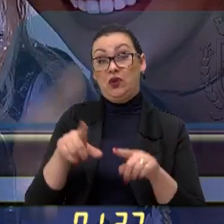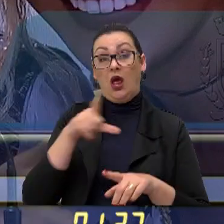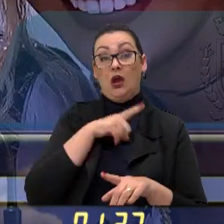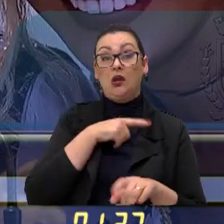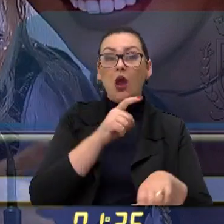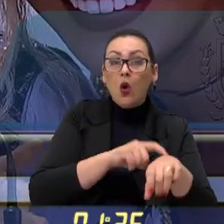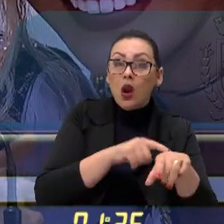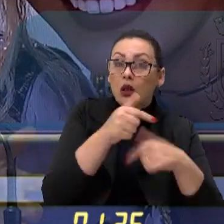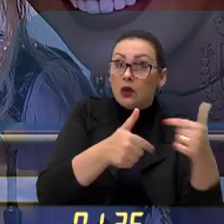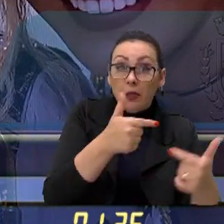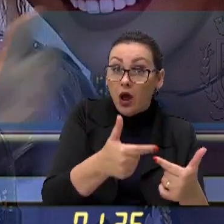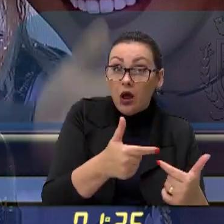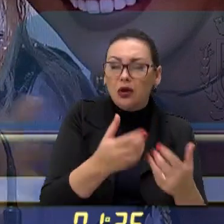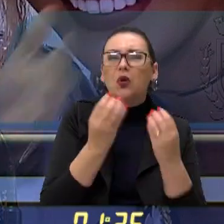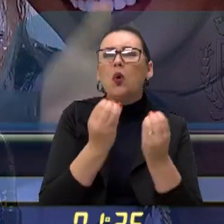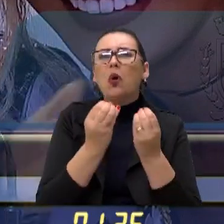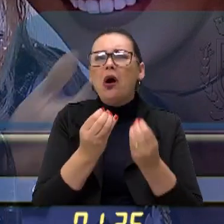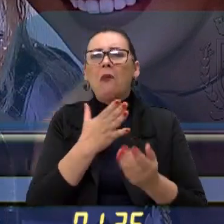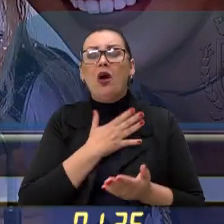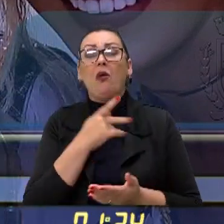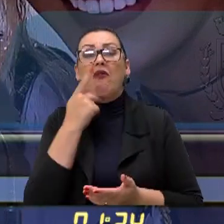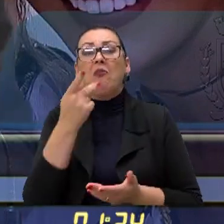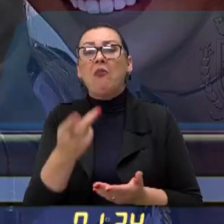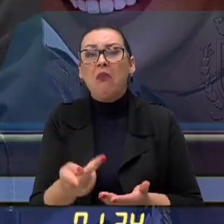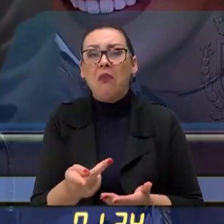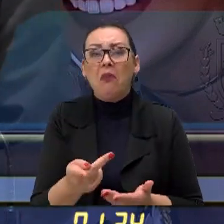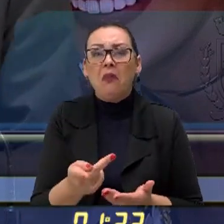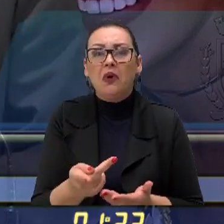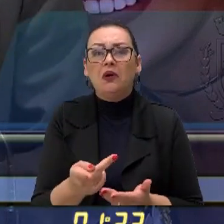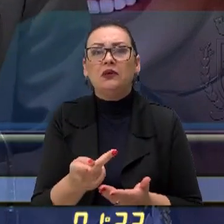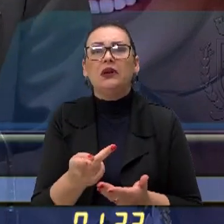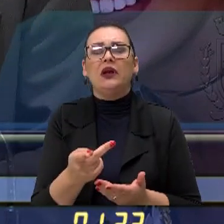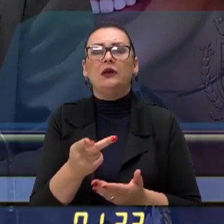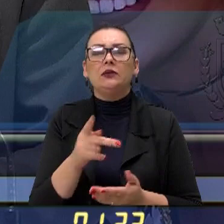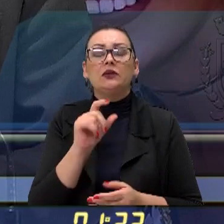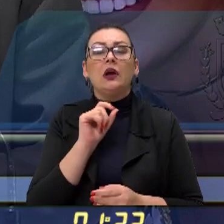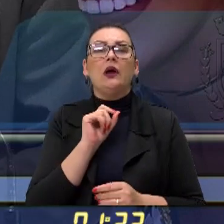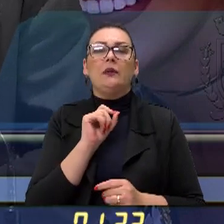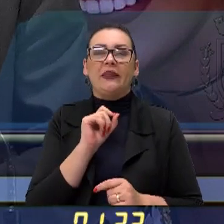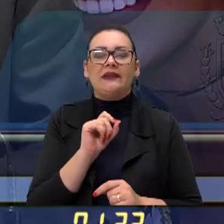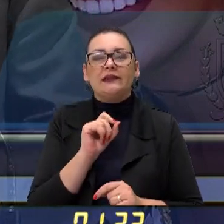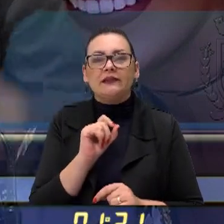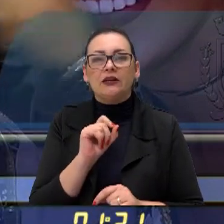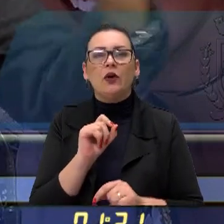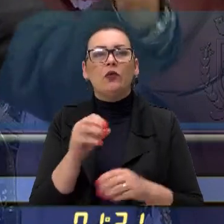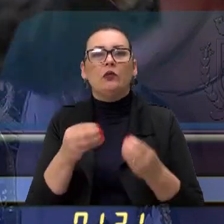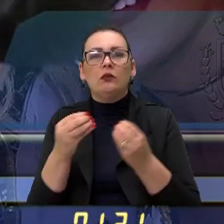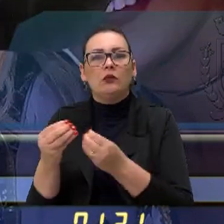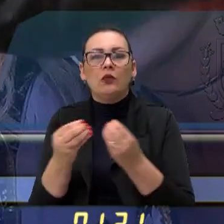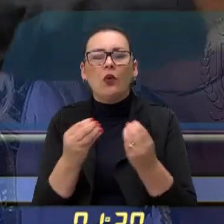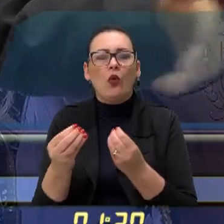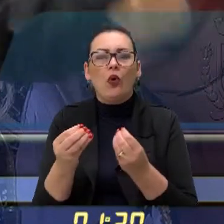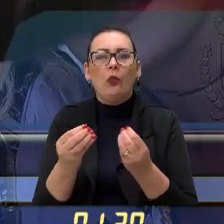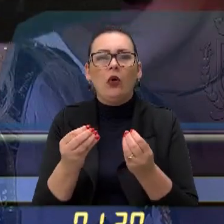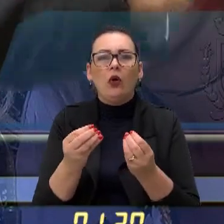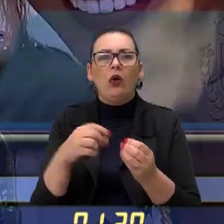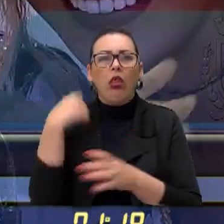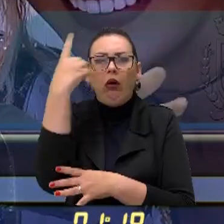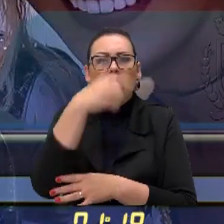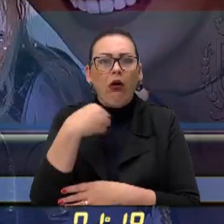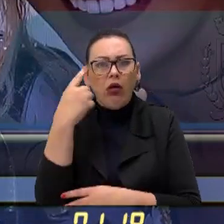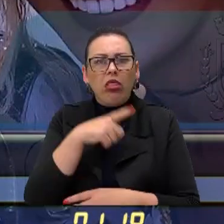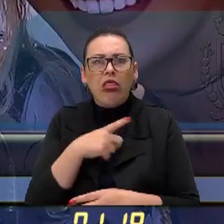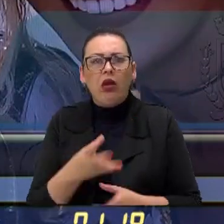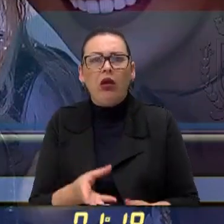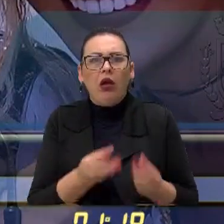carga horária definida. Como é que eu posso dizer que o meu funcionário tem 24 horas? Então, ele está em turno integral e tem direito